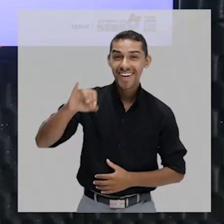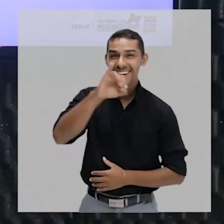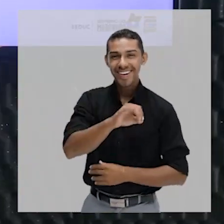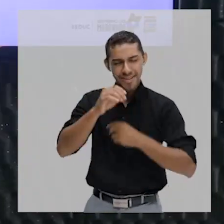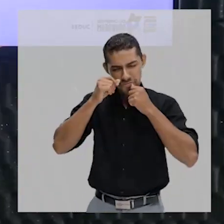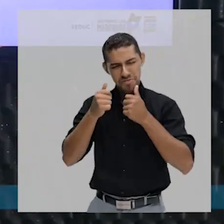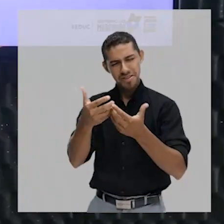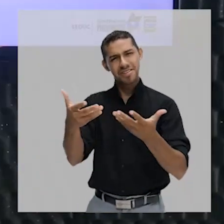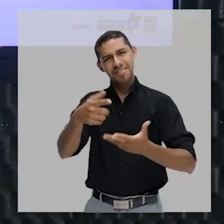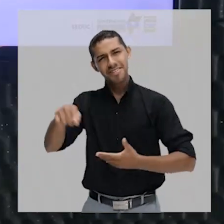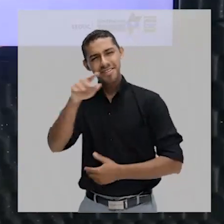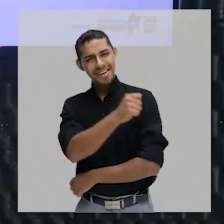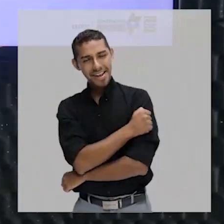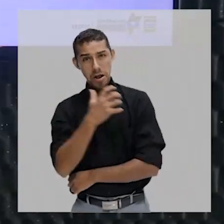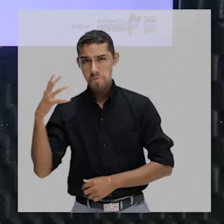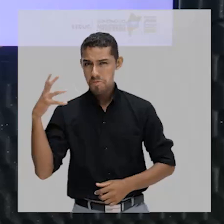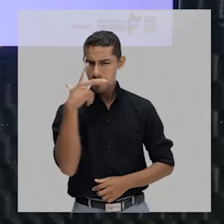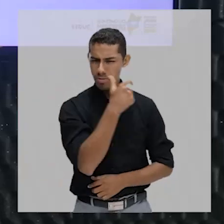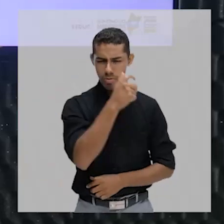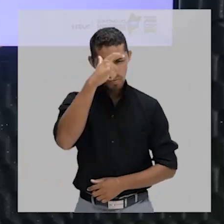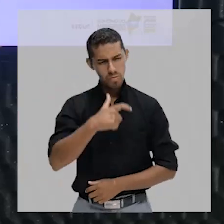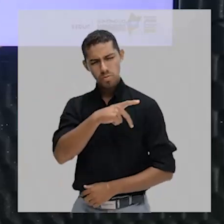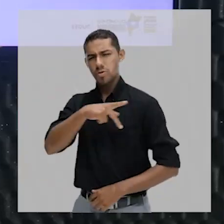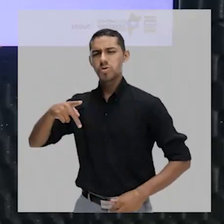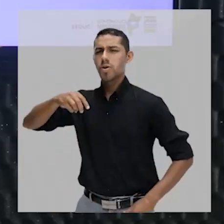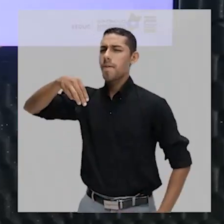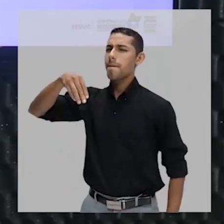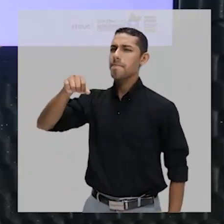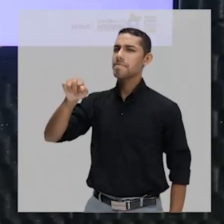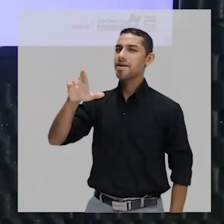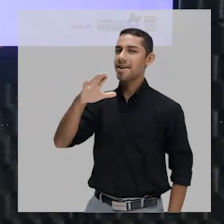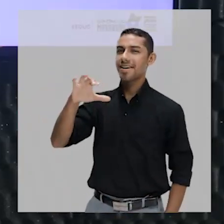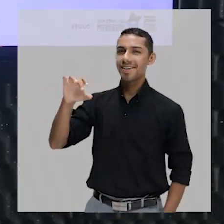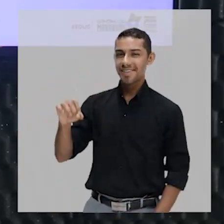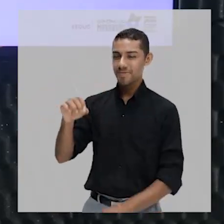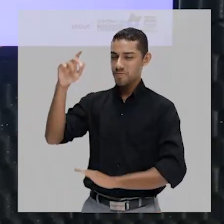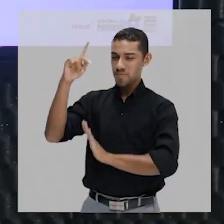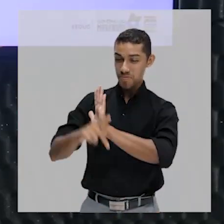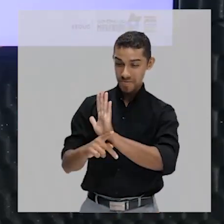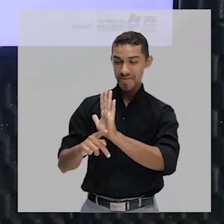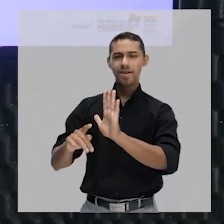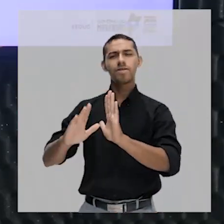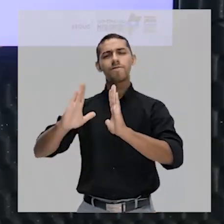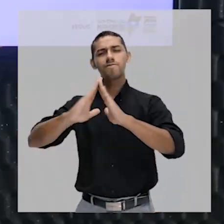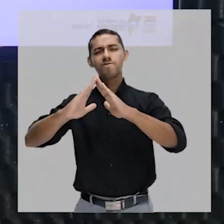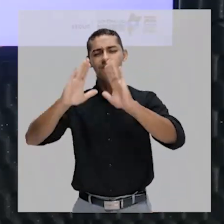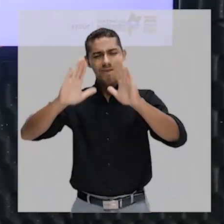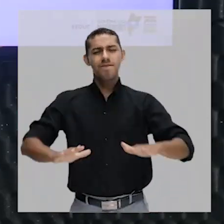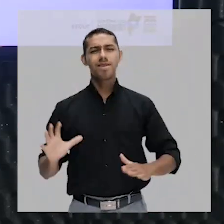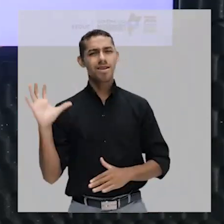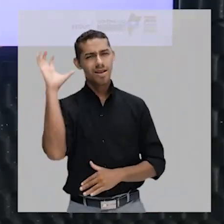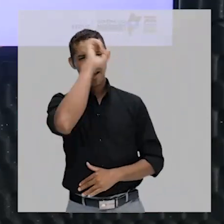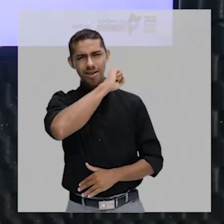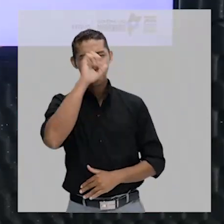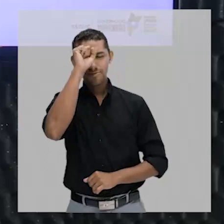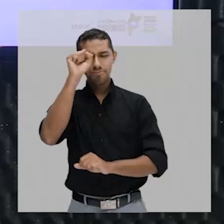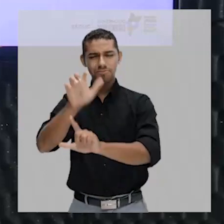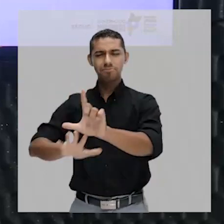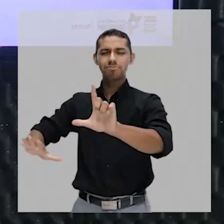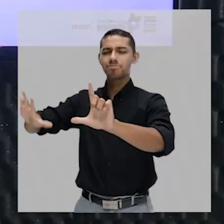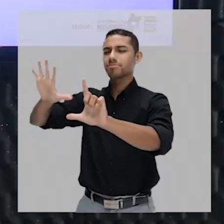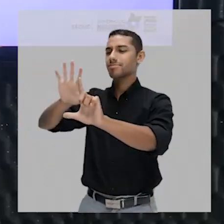Galerinha bonita, professor Marcos Cunha na área para o nosso projeto Fique em Casa Aprendendo da nossa plataforma Gonçalves